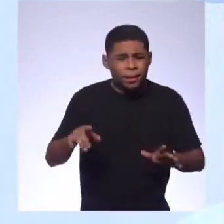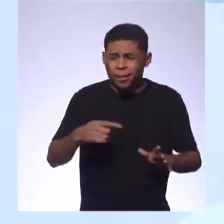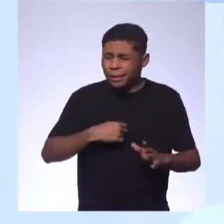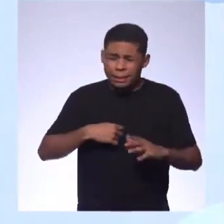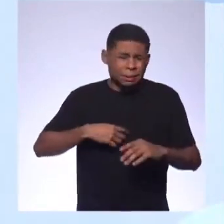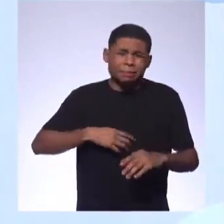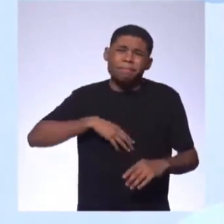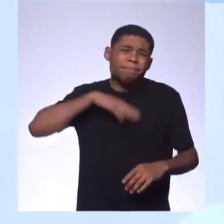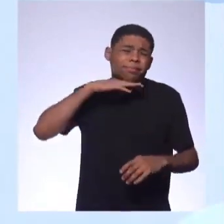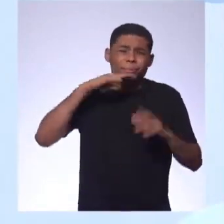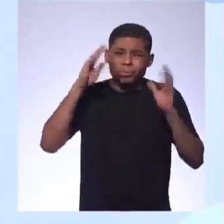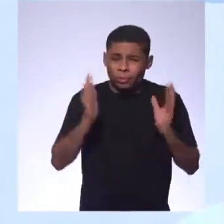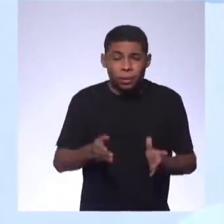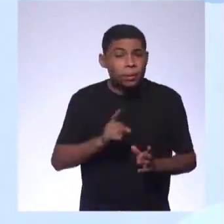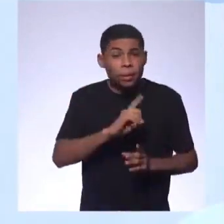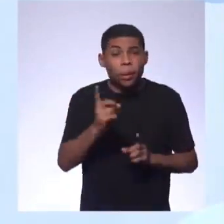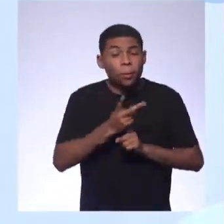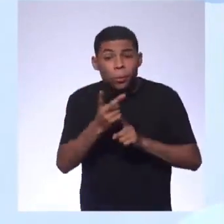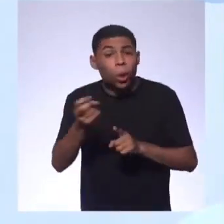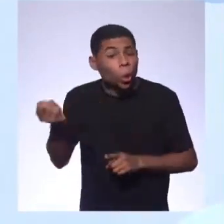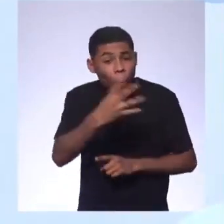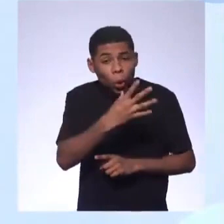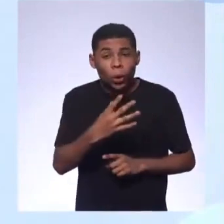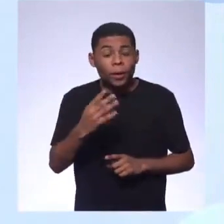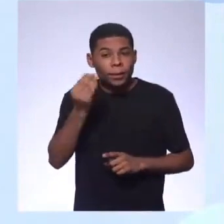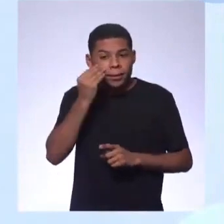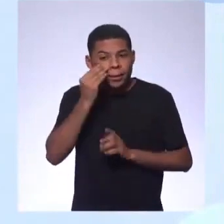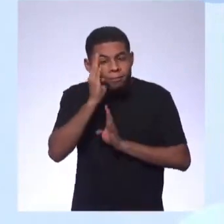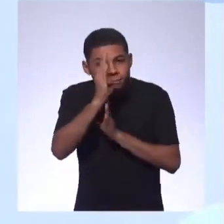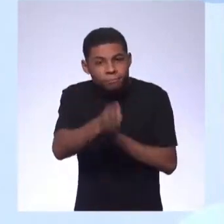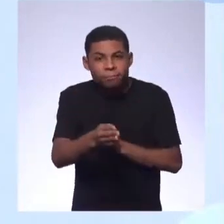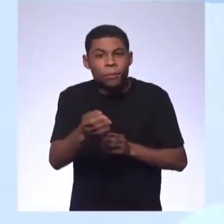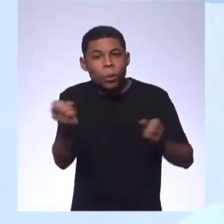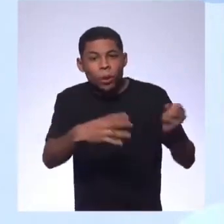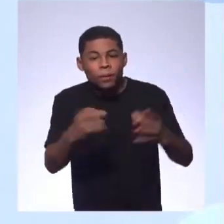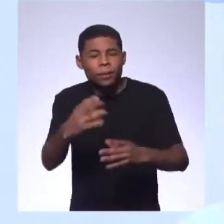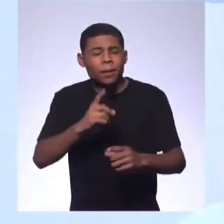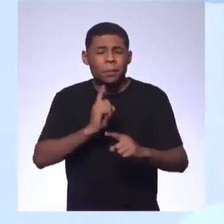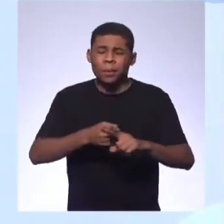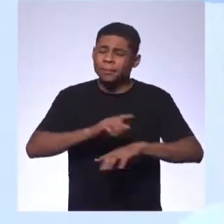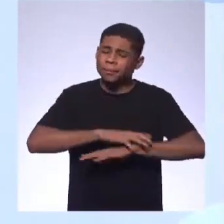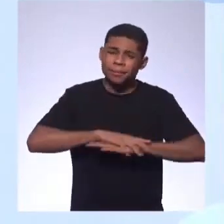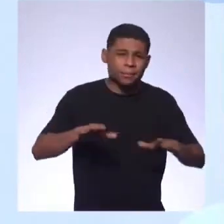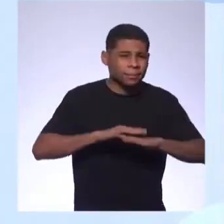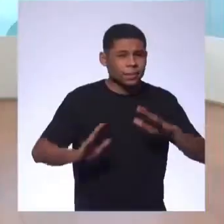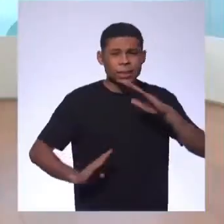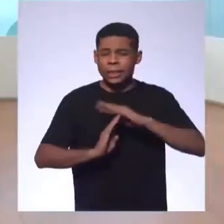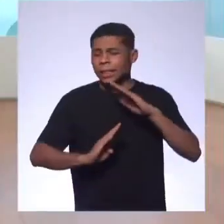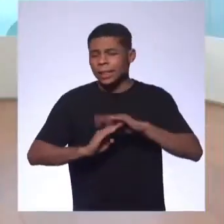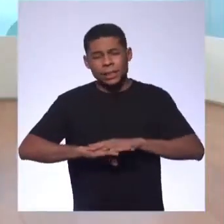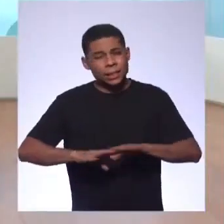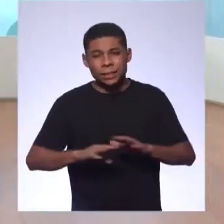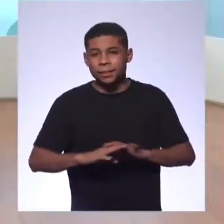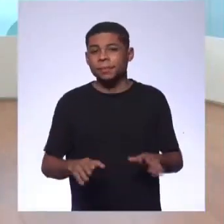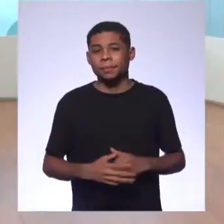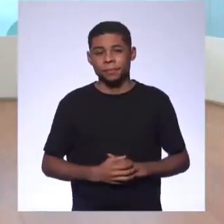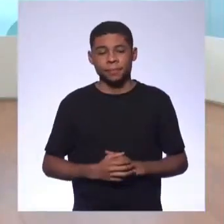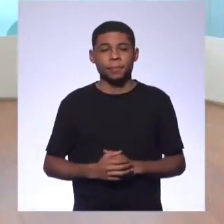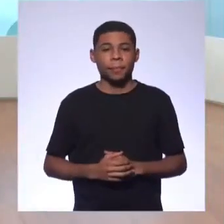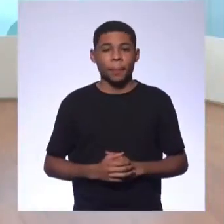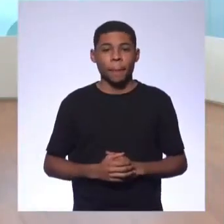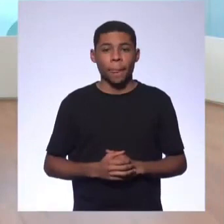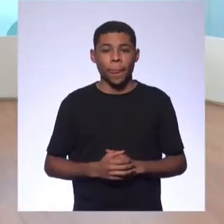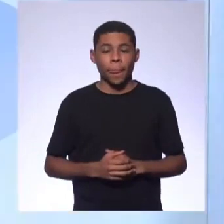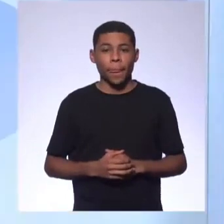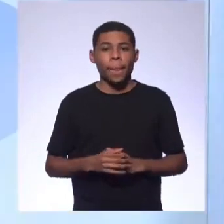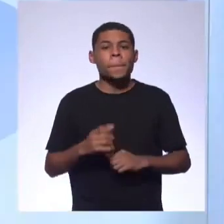mais, vamos tentar buscar o novo, vamos tentar nos alinhar a essa novidade, porque não dá mais, a gente não aguenta mais, não é isso? Ao mesmo